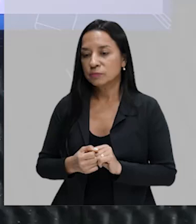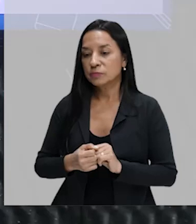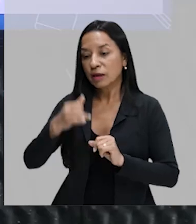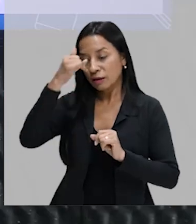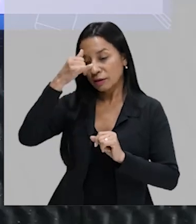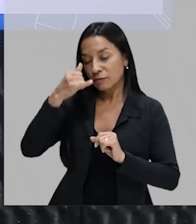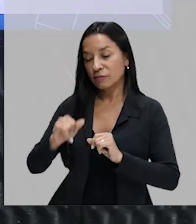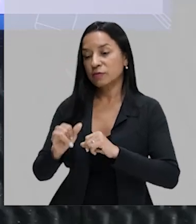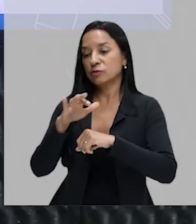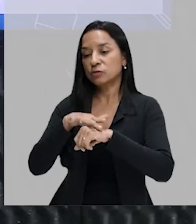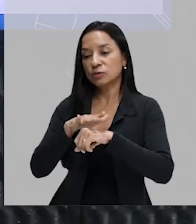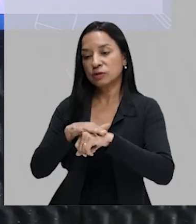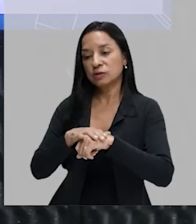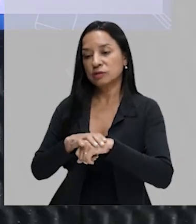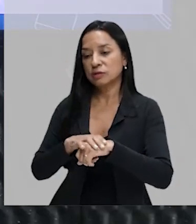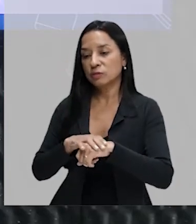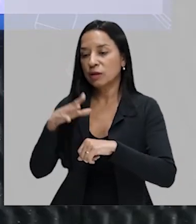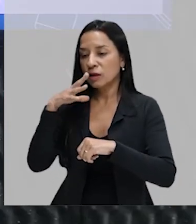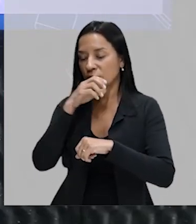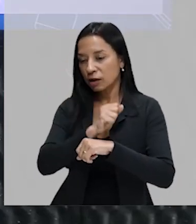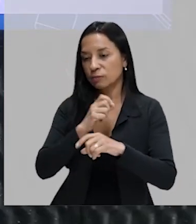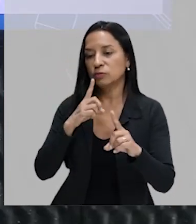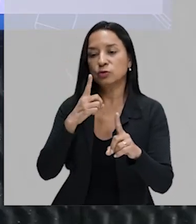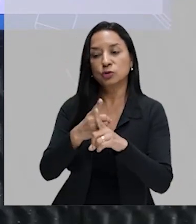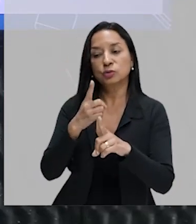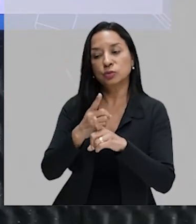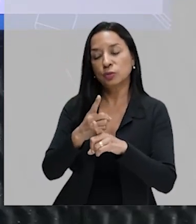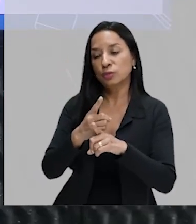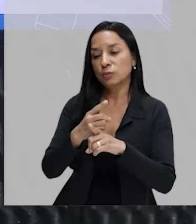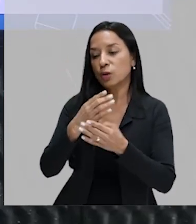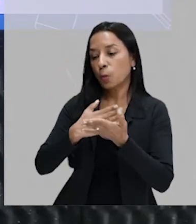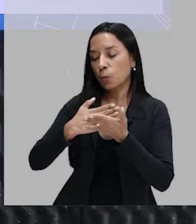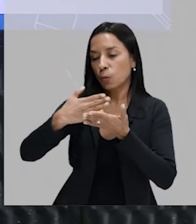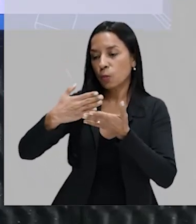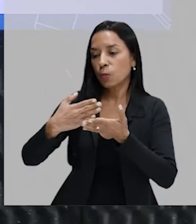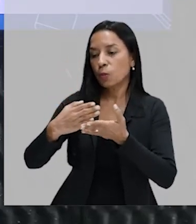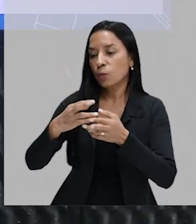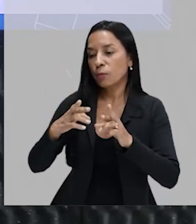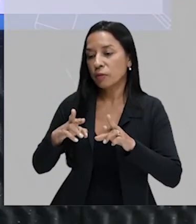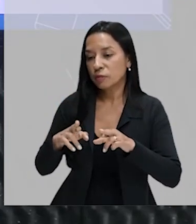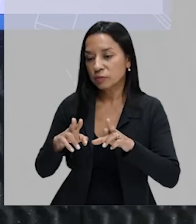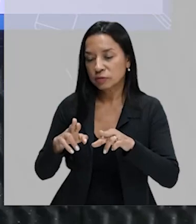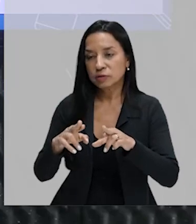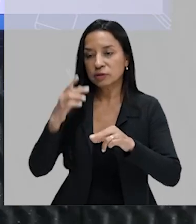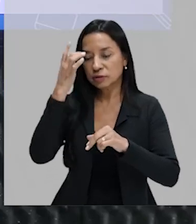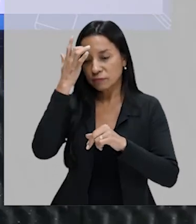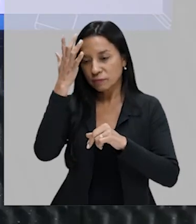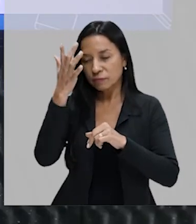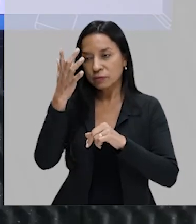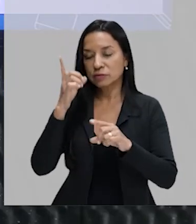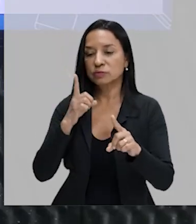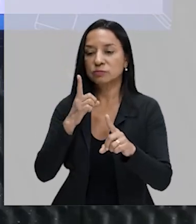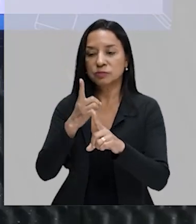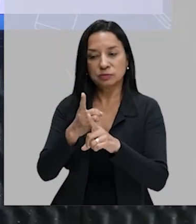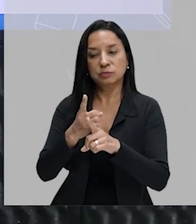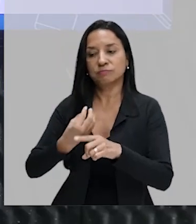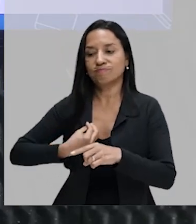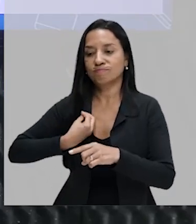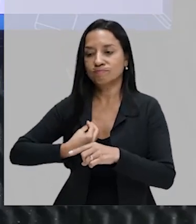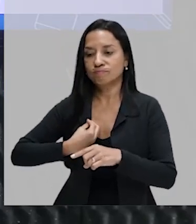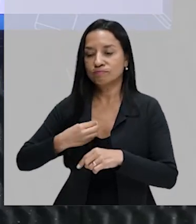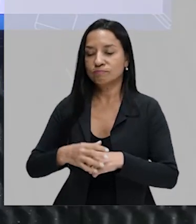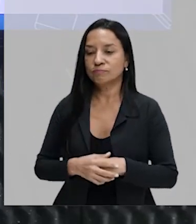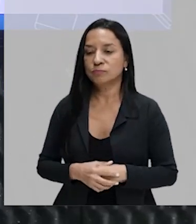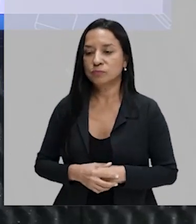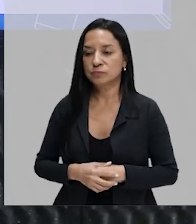né? Quanto mais cedo se descobrir um princípio de câncer, mais fácil do indivíduo poder sobreviver, tá